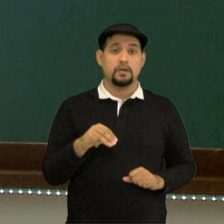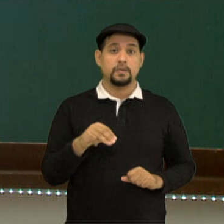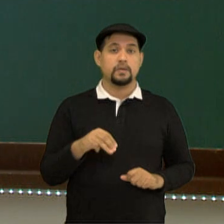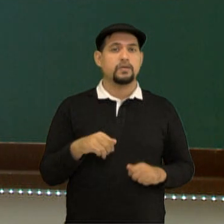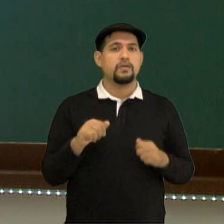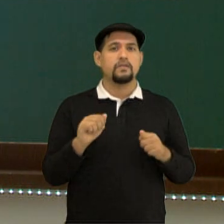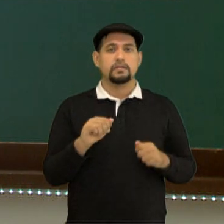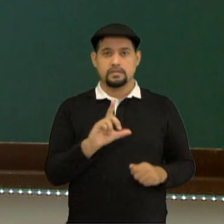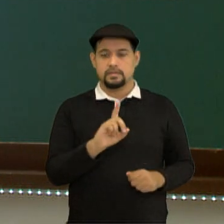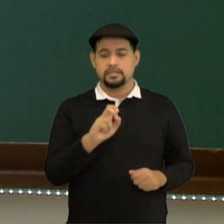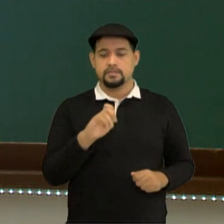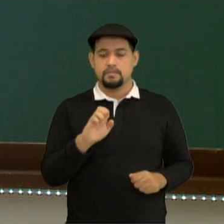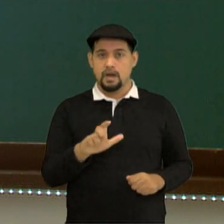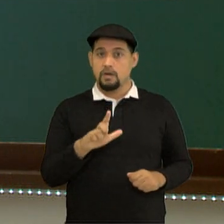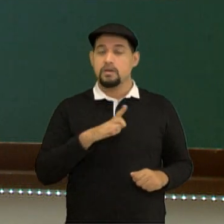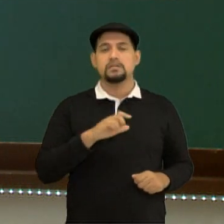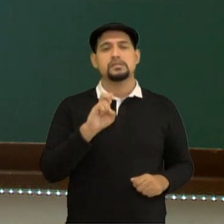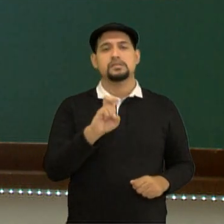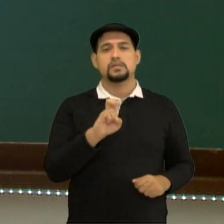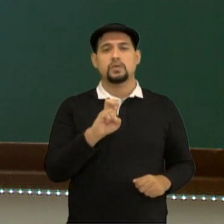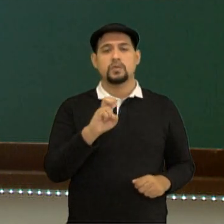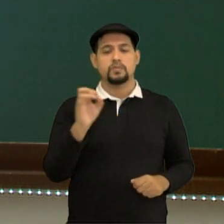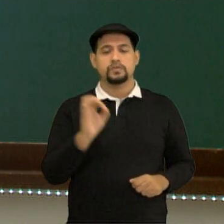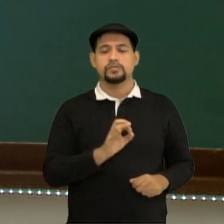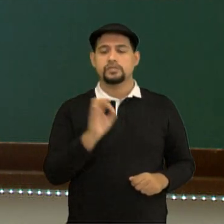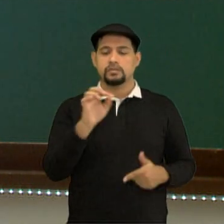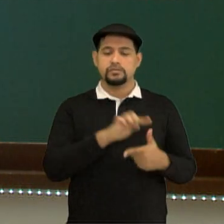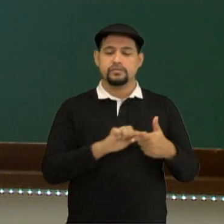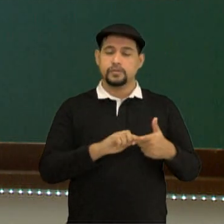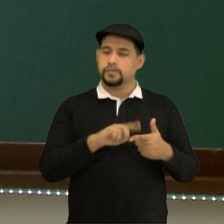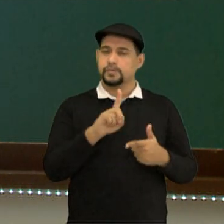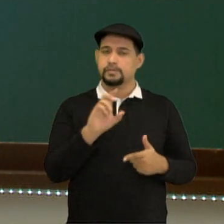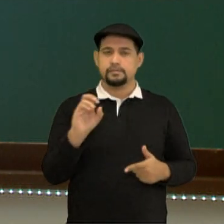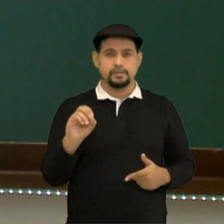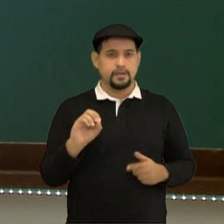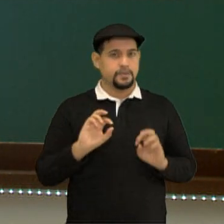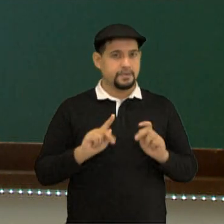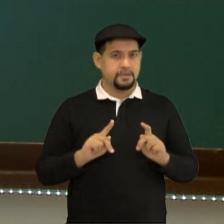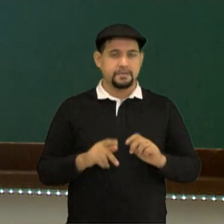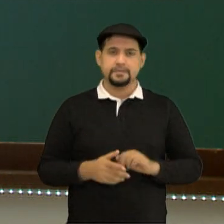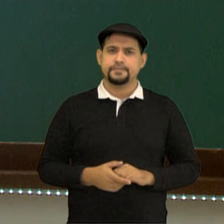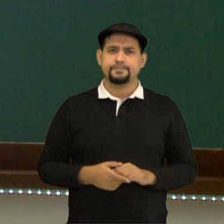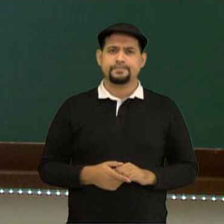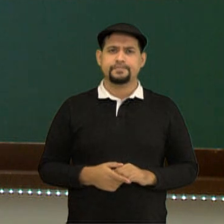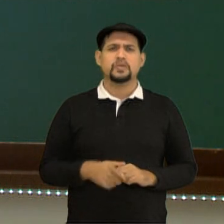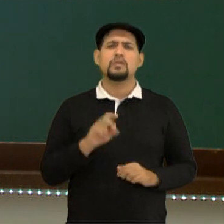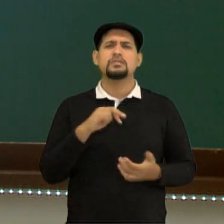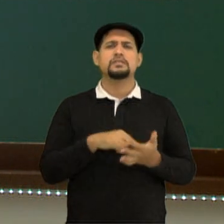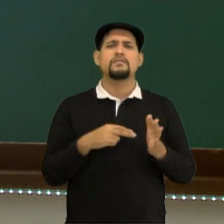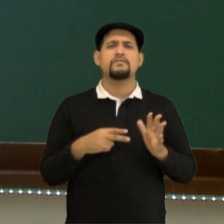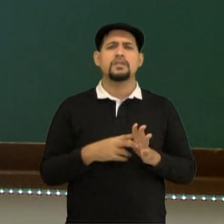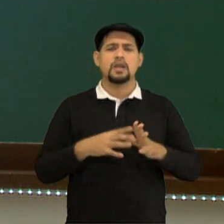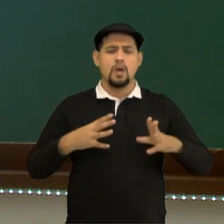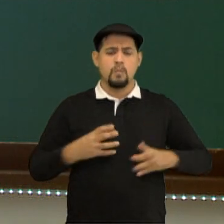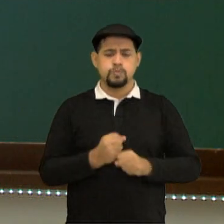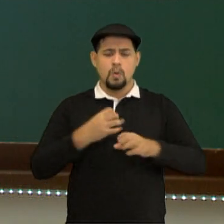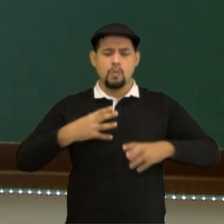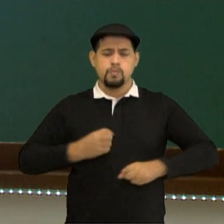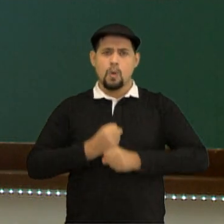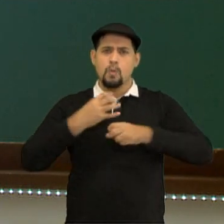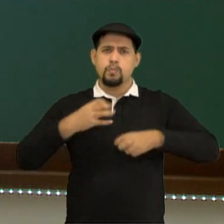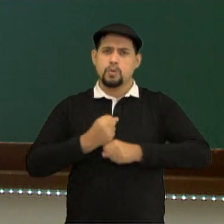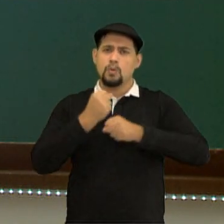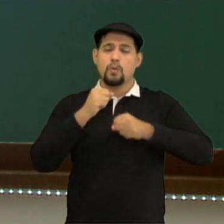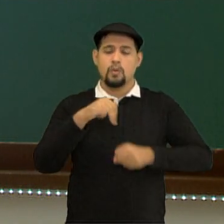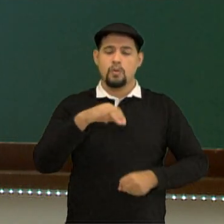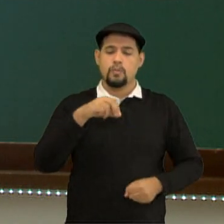pegar os 5%, dividir por 100 para poder substituir na fórmula. Tranquilo? E o que seria o montante? O montante